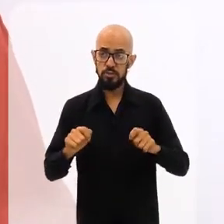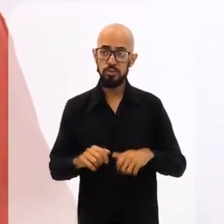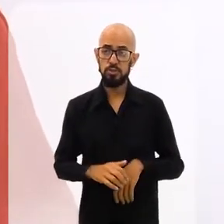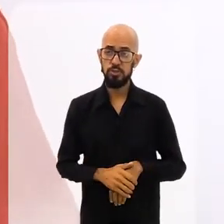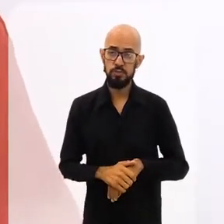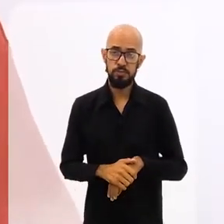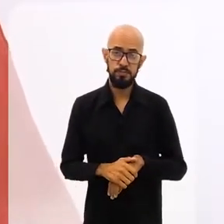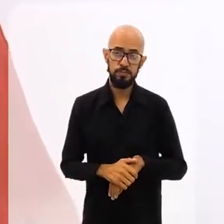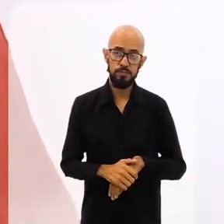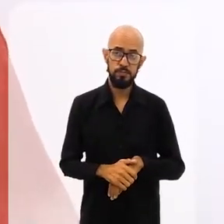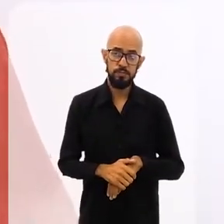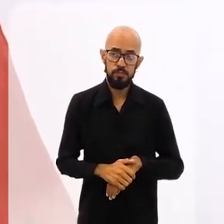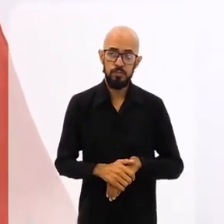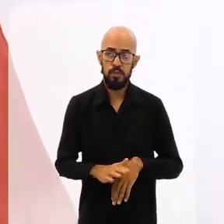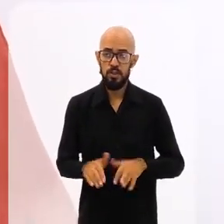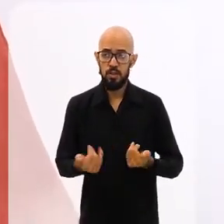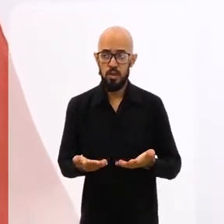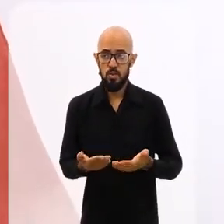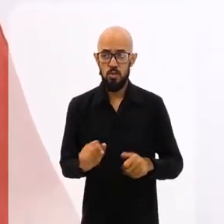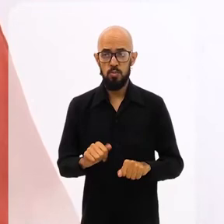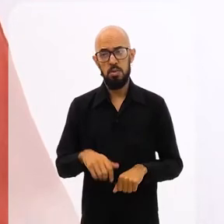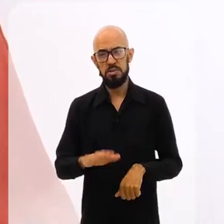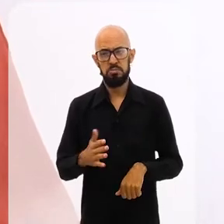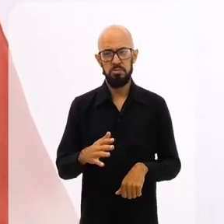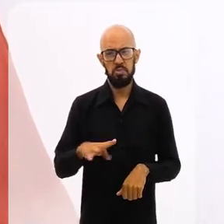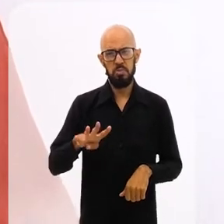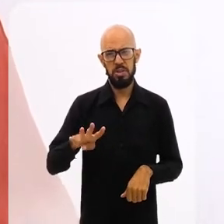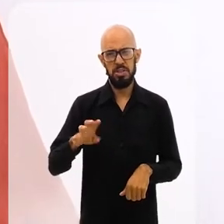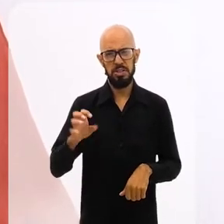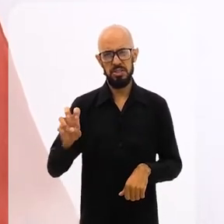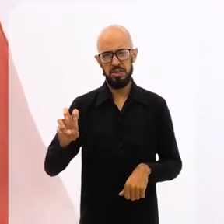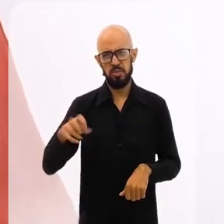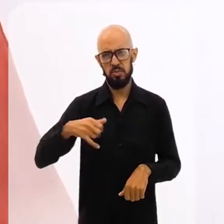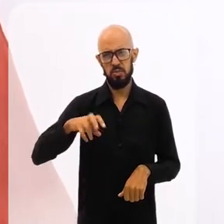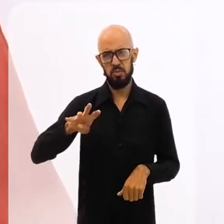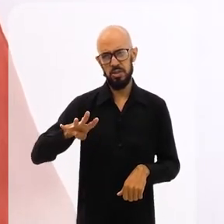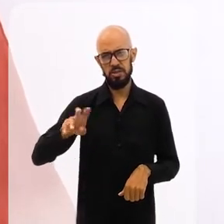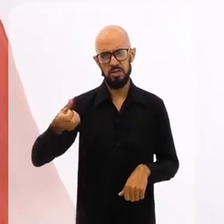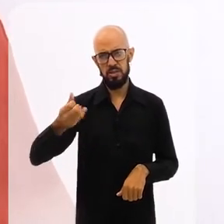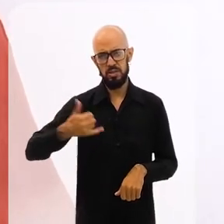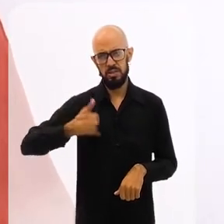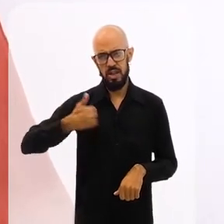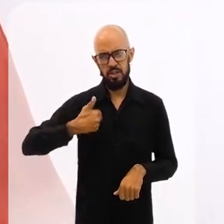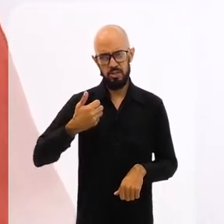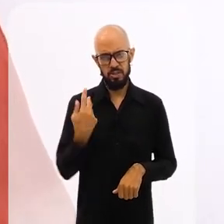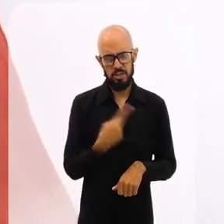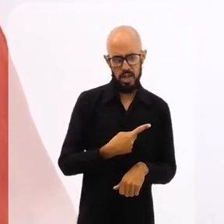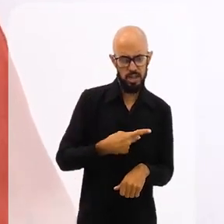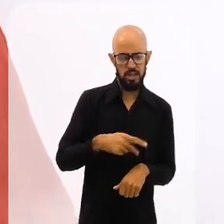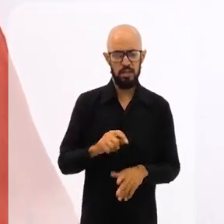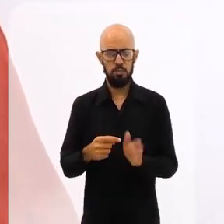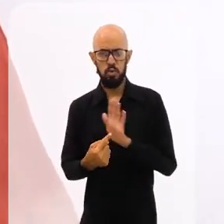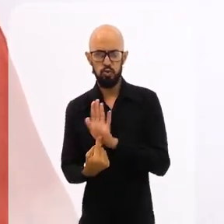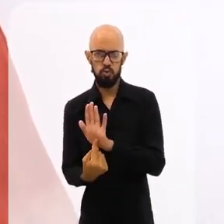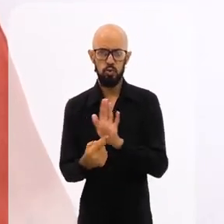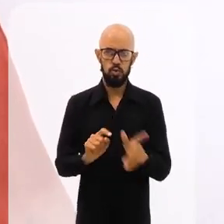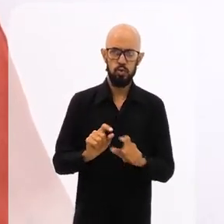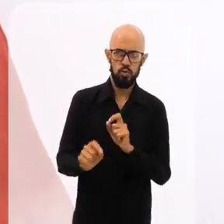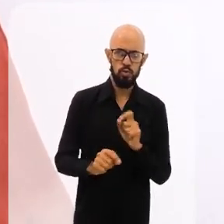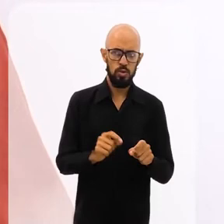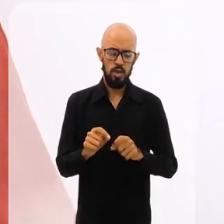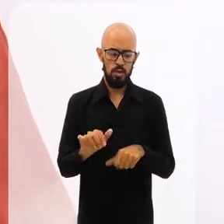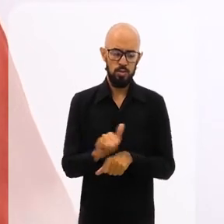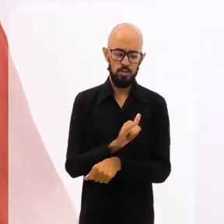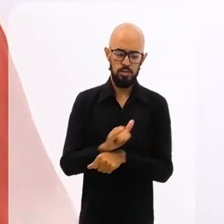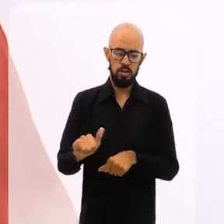pode alcançar esse estado. Então ele, à medida dos 45, 46 anos que ele passou aqui, ele foi